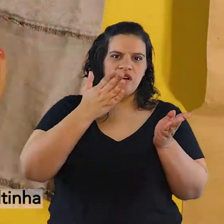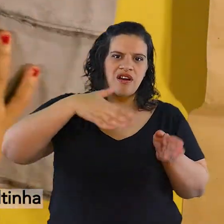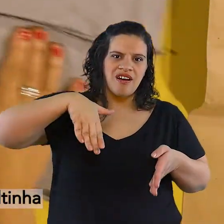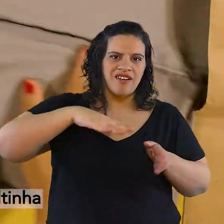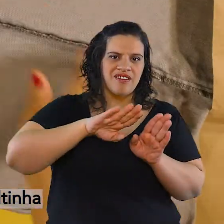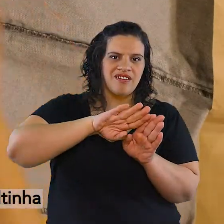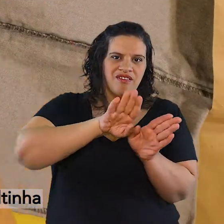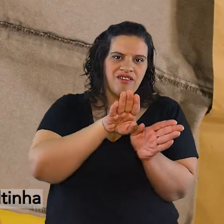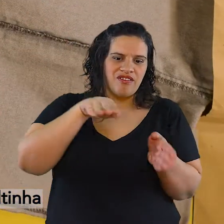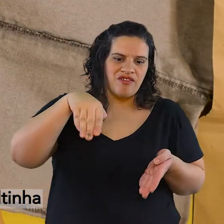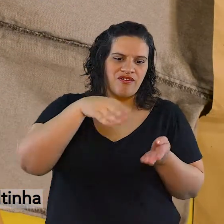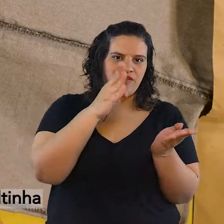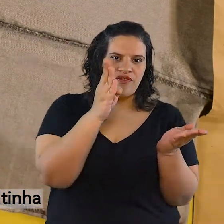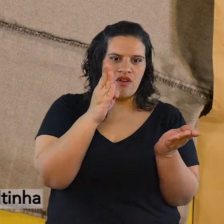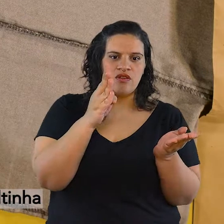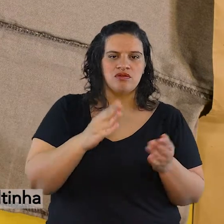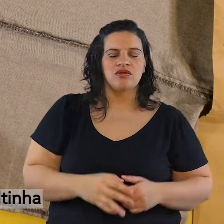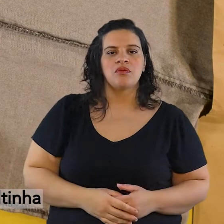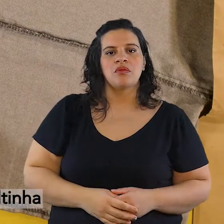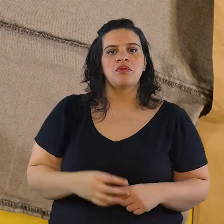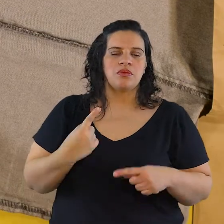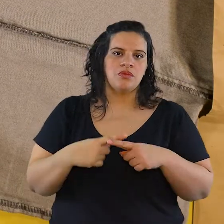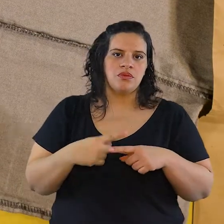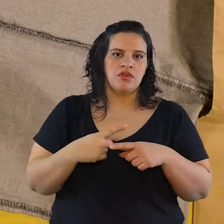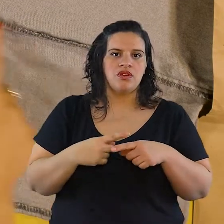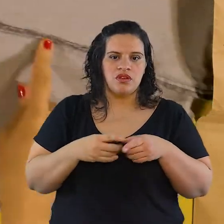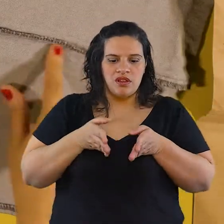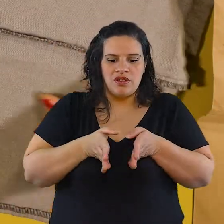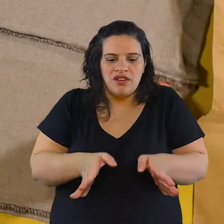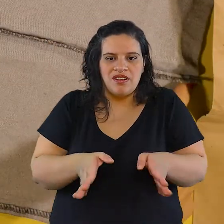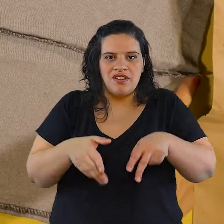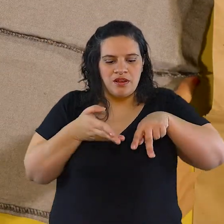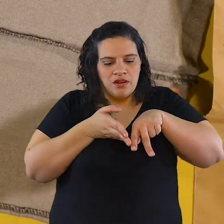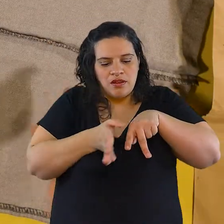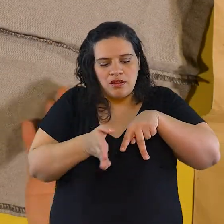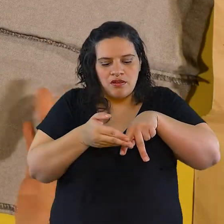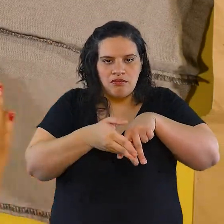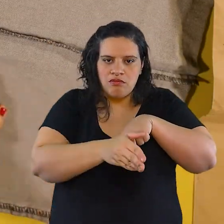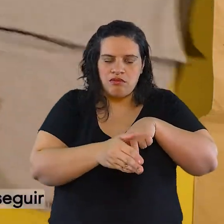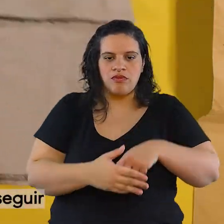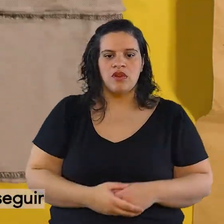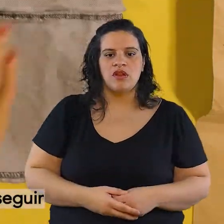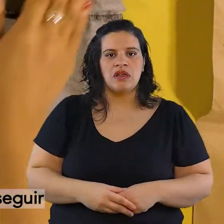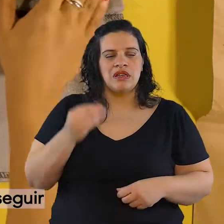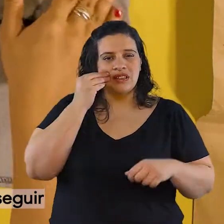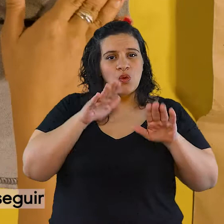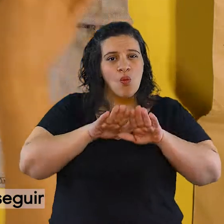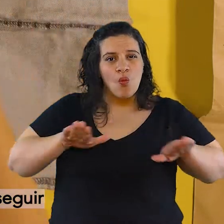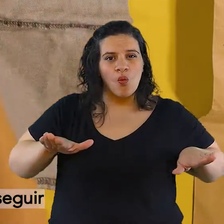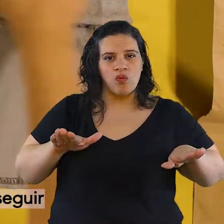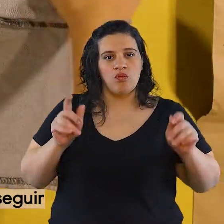Tá vendo que a calça jeans, ela tem essa voltinha da costura, né? Por causa da modelagem. Então, eu